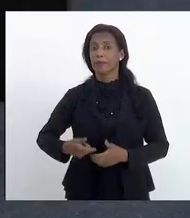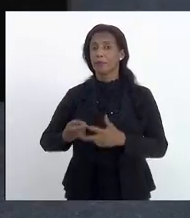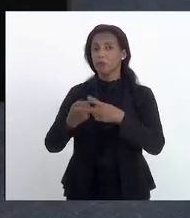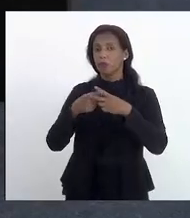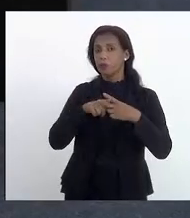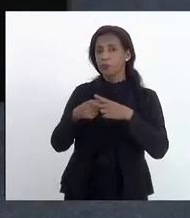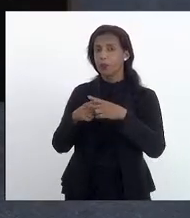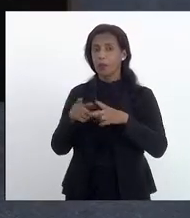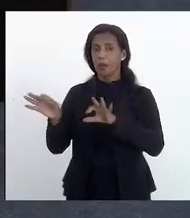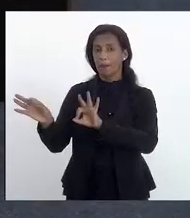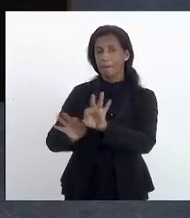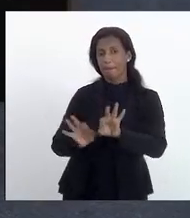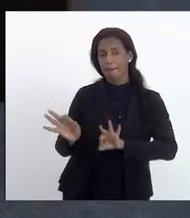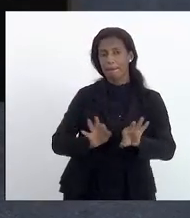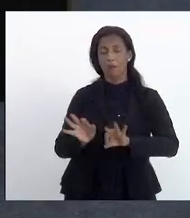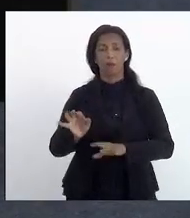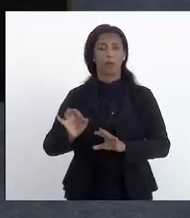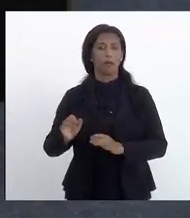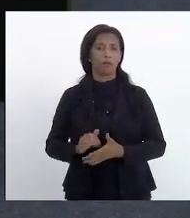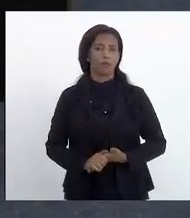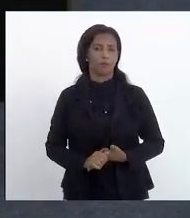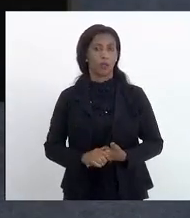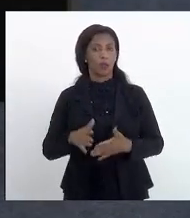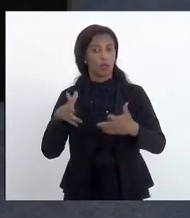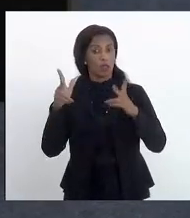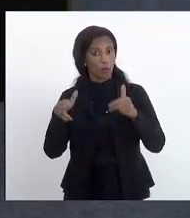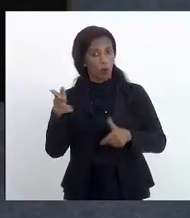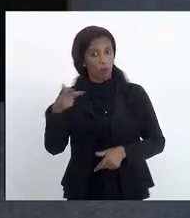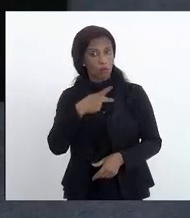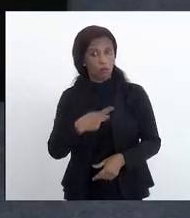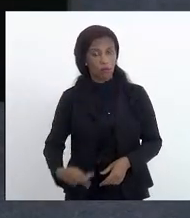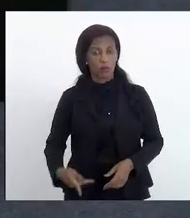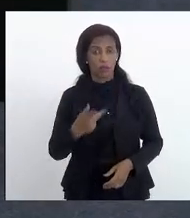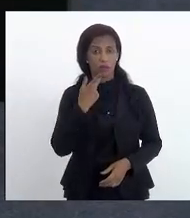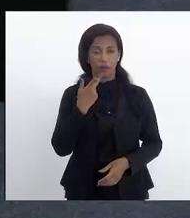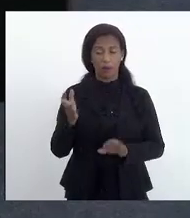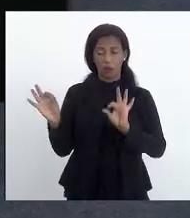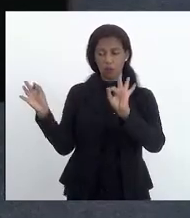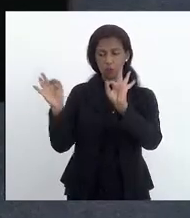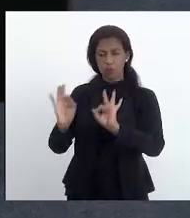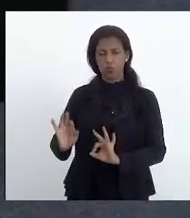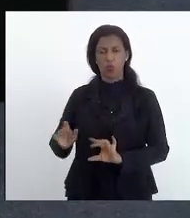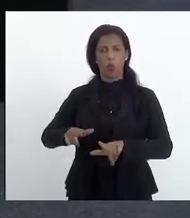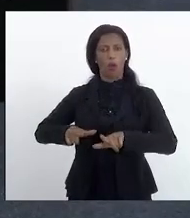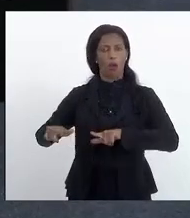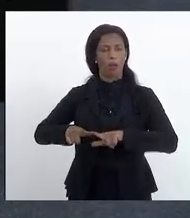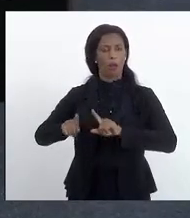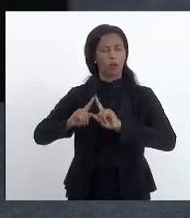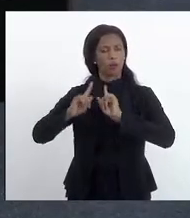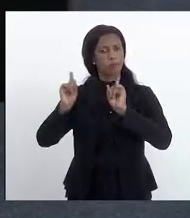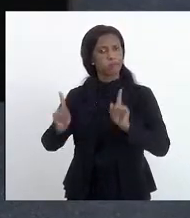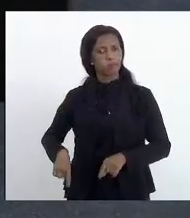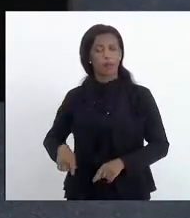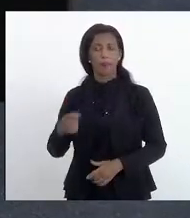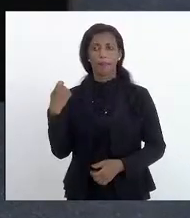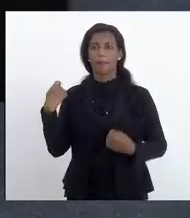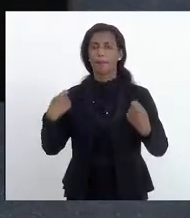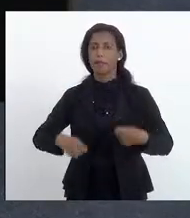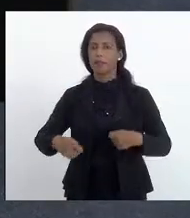esse projeto, como Vossa Excelência está falando aqui. Nenhum servidor público tem que